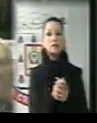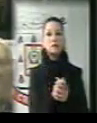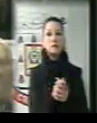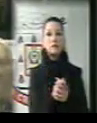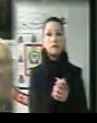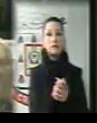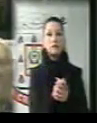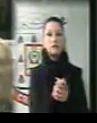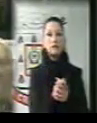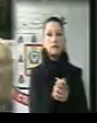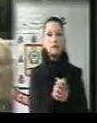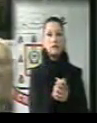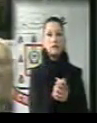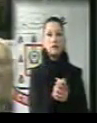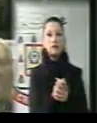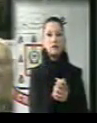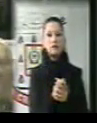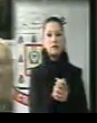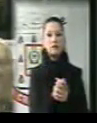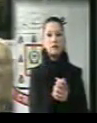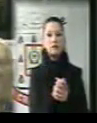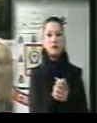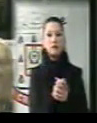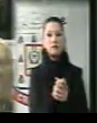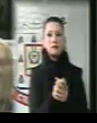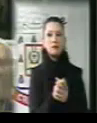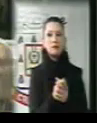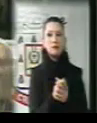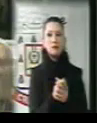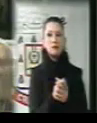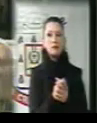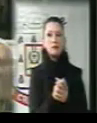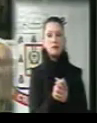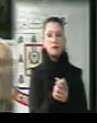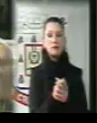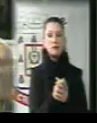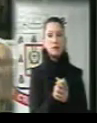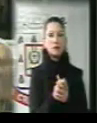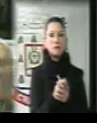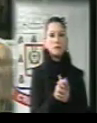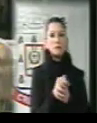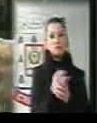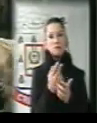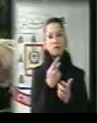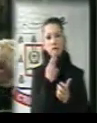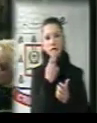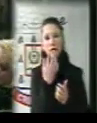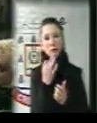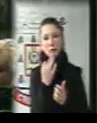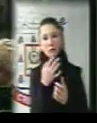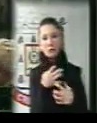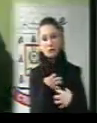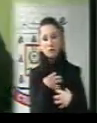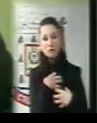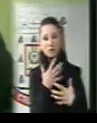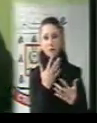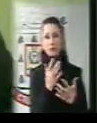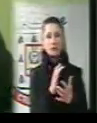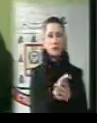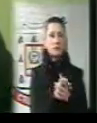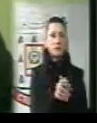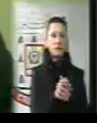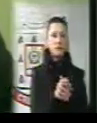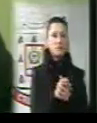Você diz que é a dor de dentro, a mulher diz que é a dor do parto, e eu digo que é a dor que o cara está sentindo na hora. Tá? Então, quer dizer,